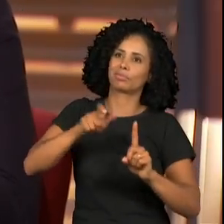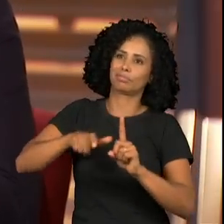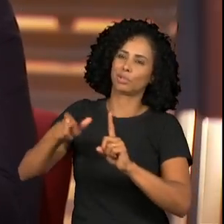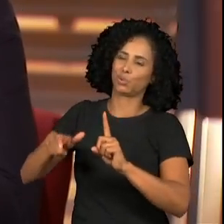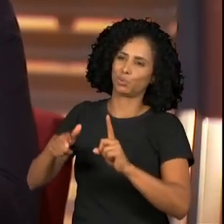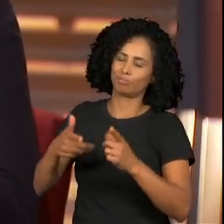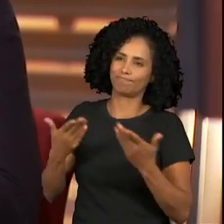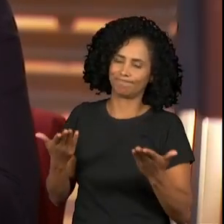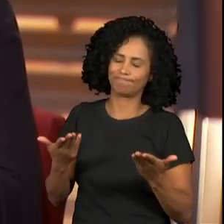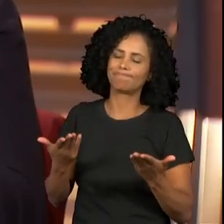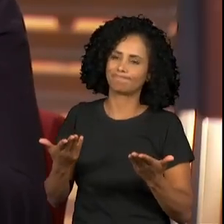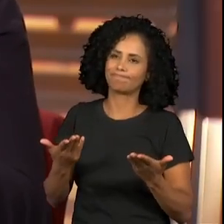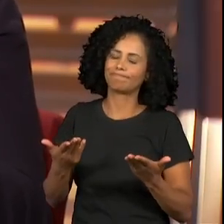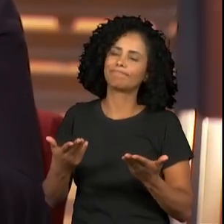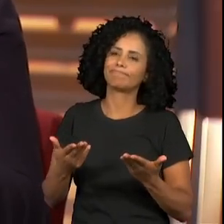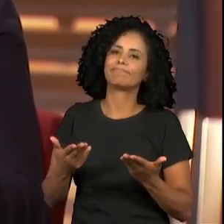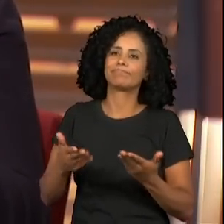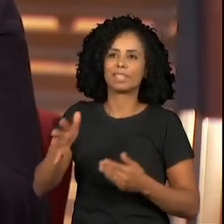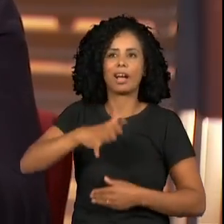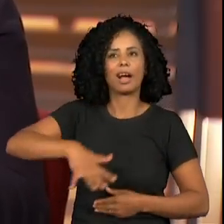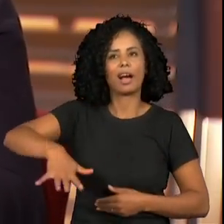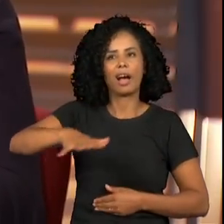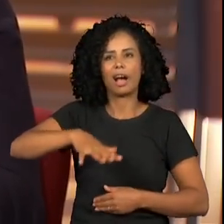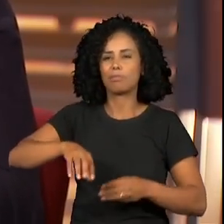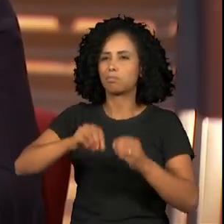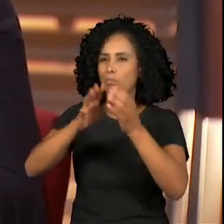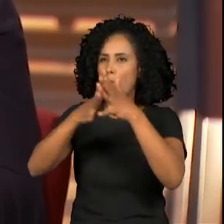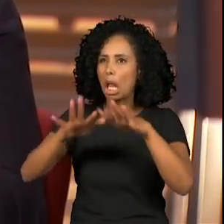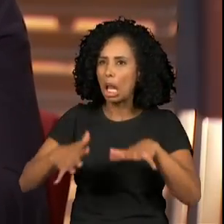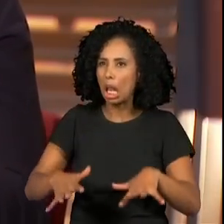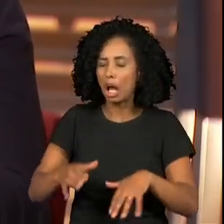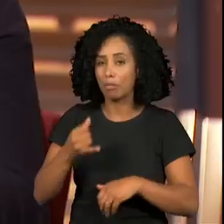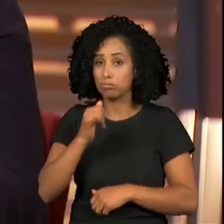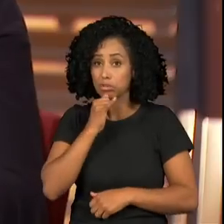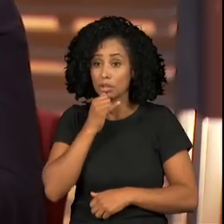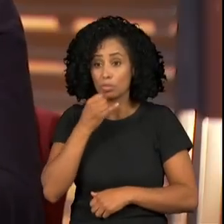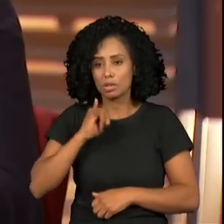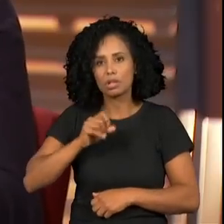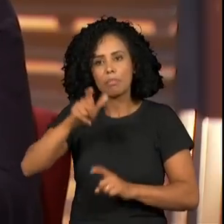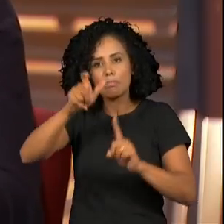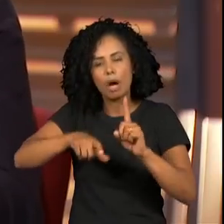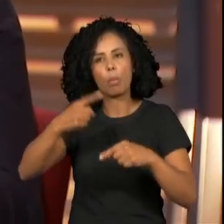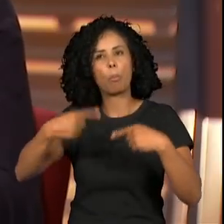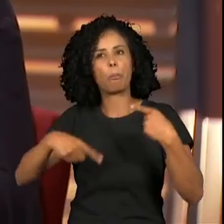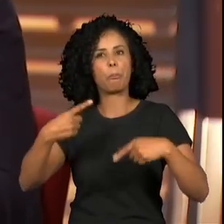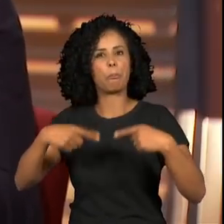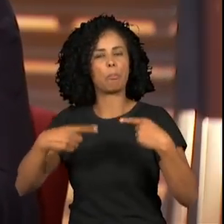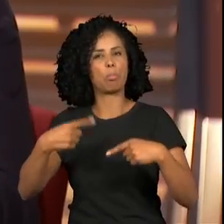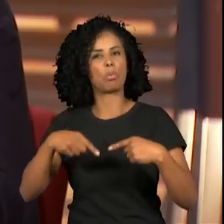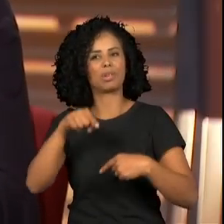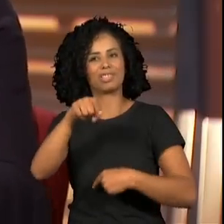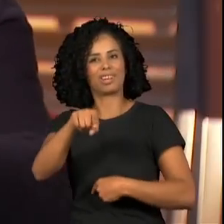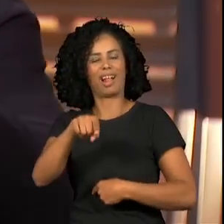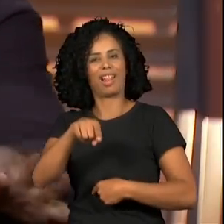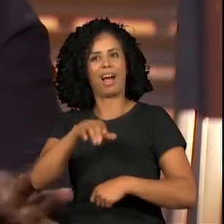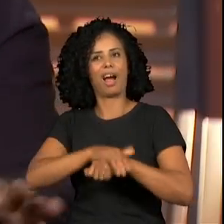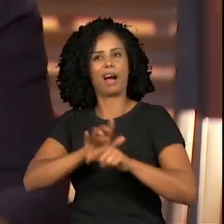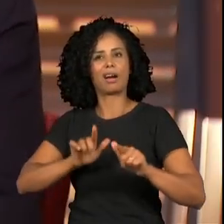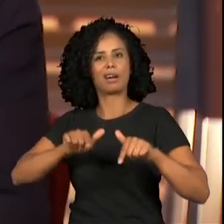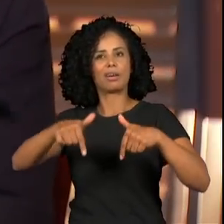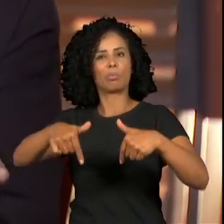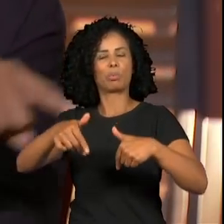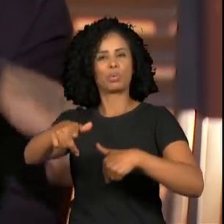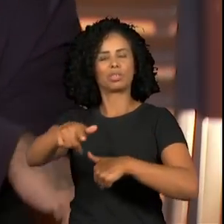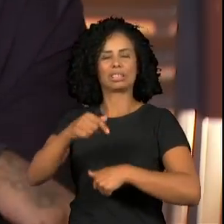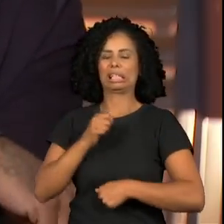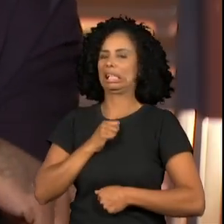motosserras. Quando você tem um político, ao invés de uma pessoa técnica naquela função, você tem um político porque